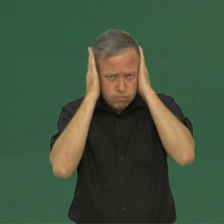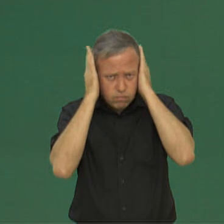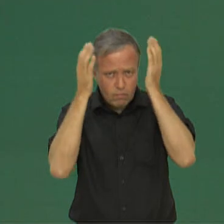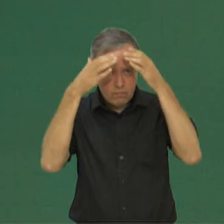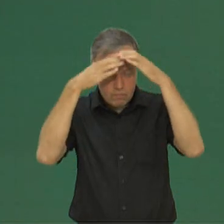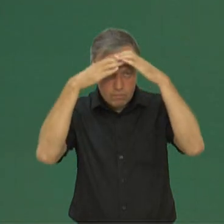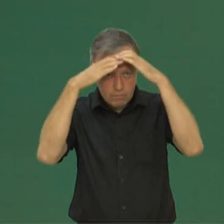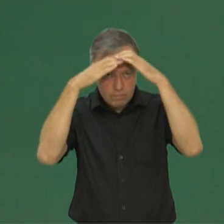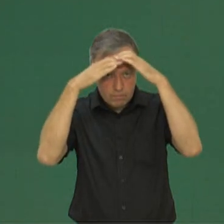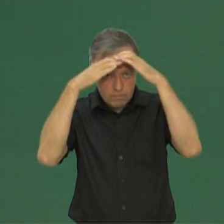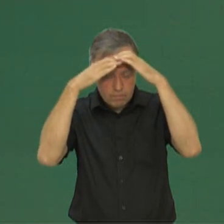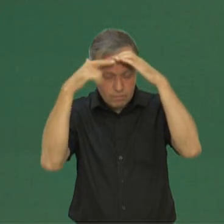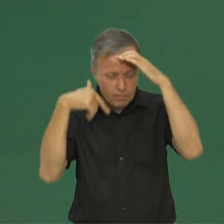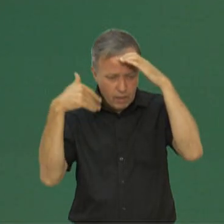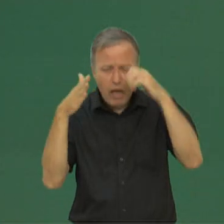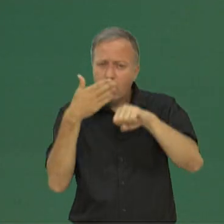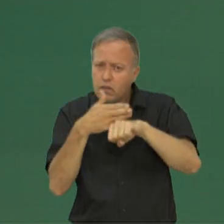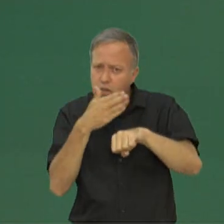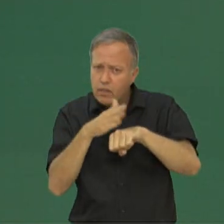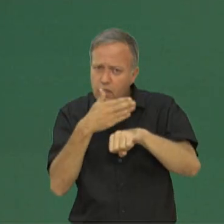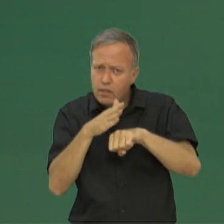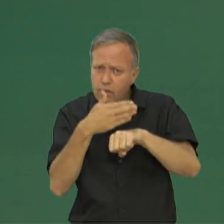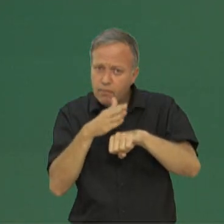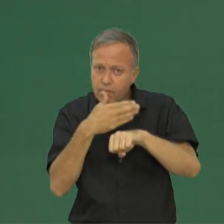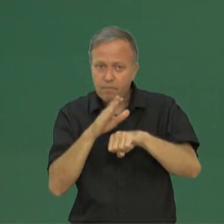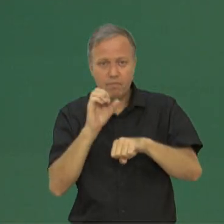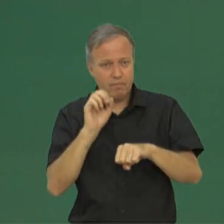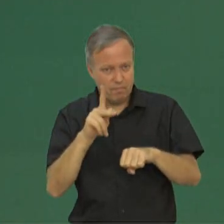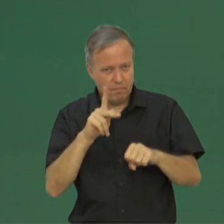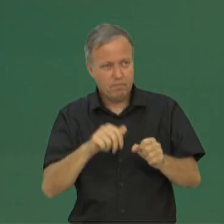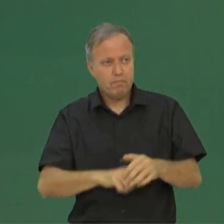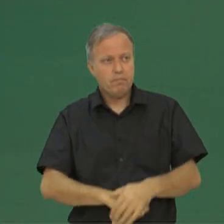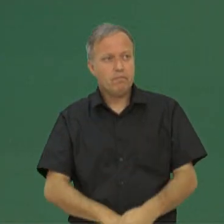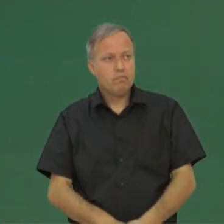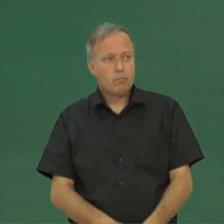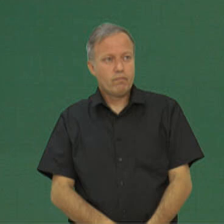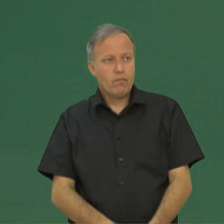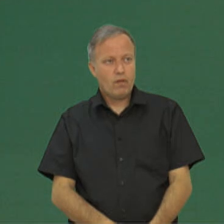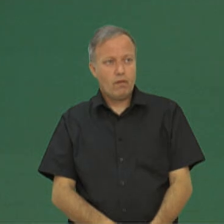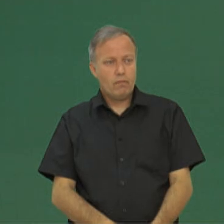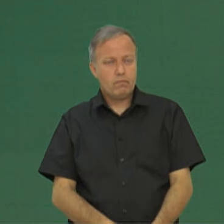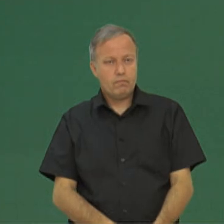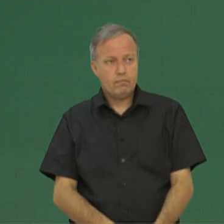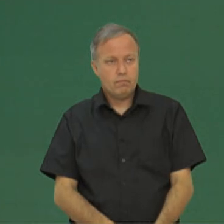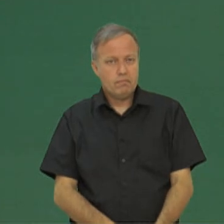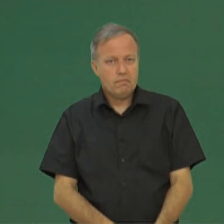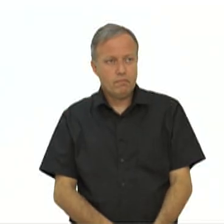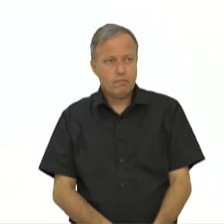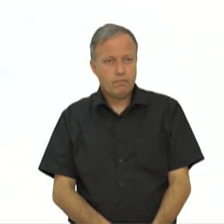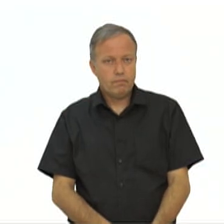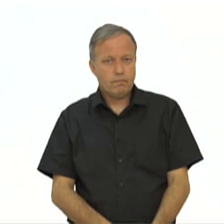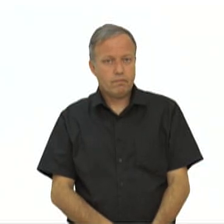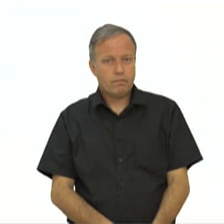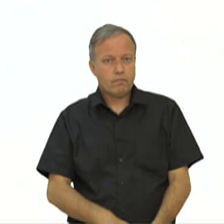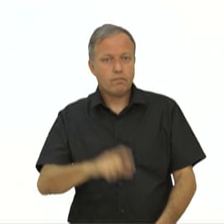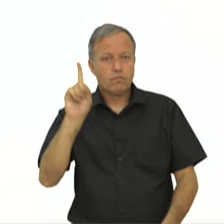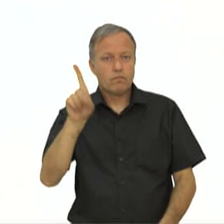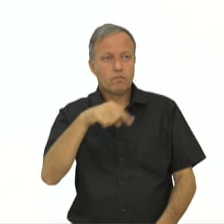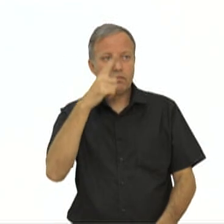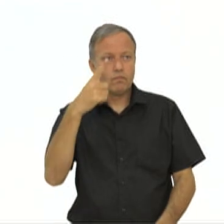coisas. Por isso, vamos ter mais um teste. Vamos lá? Vamos ver qual é? Vou ler com vocês. Assinale